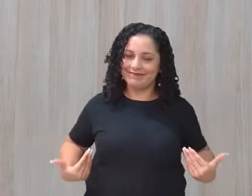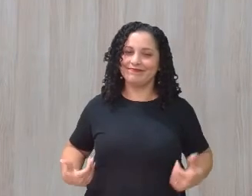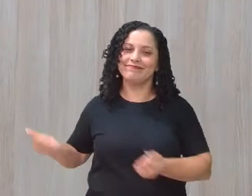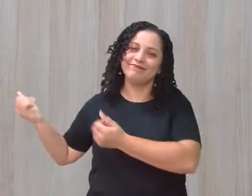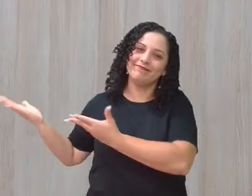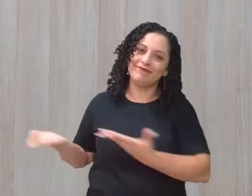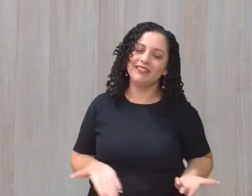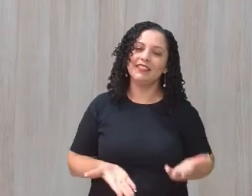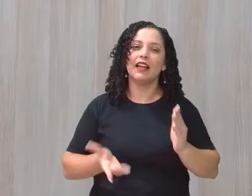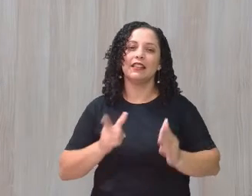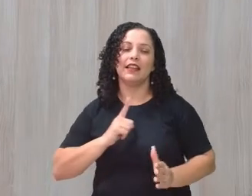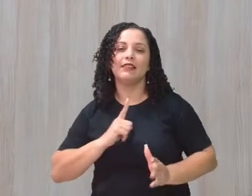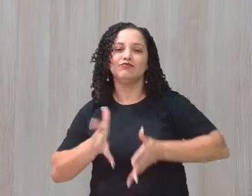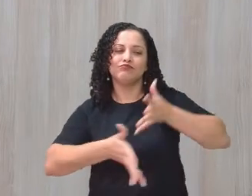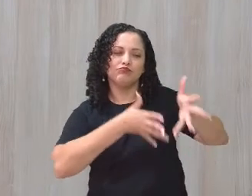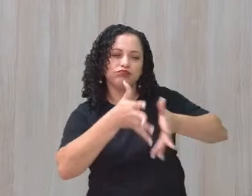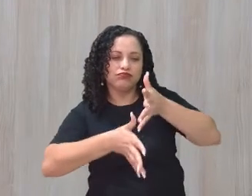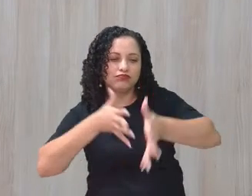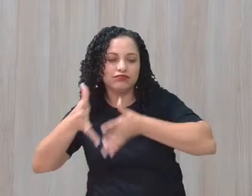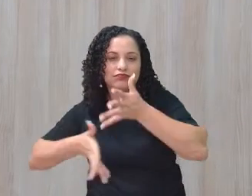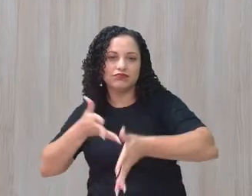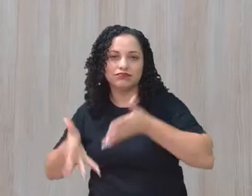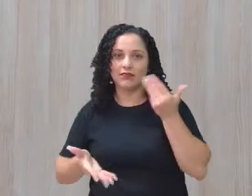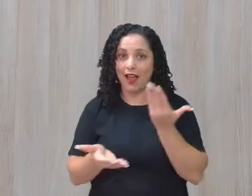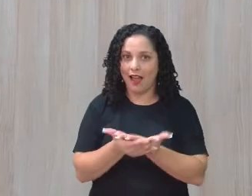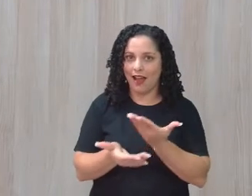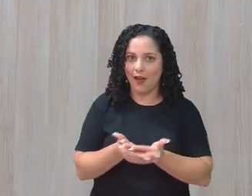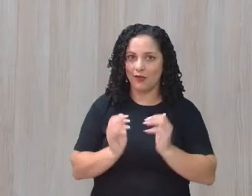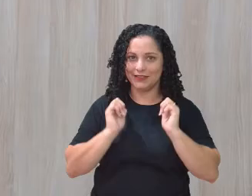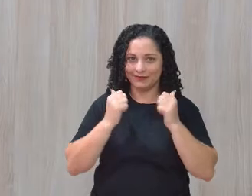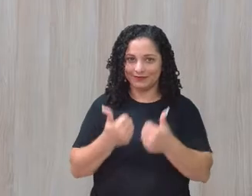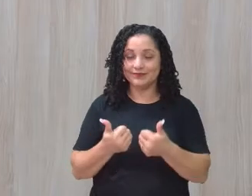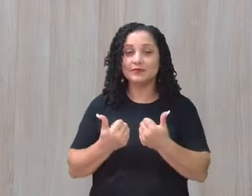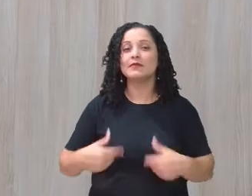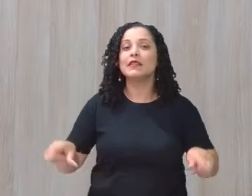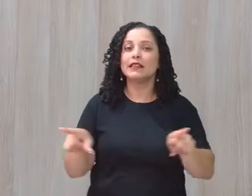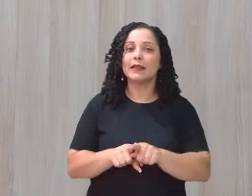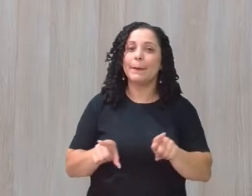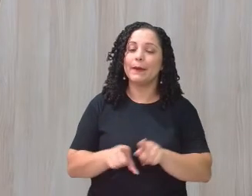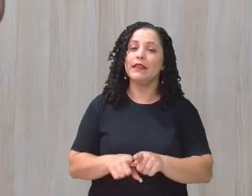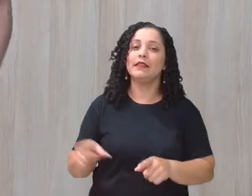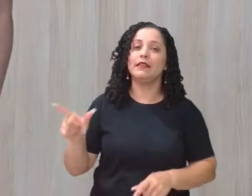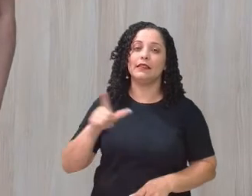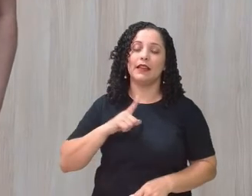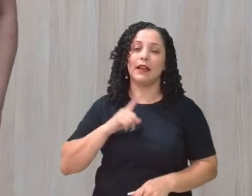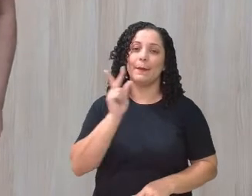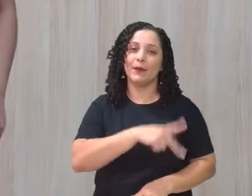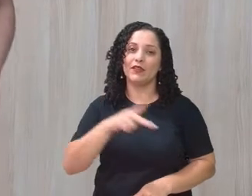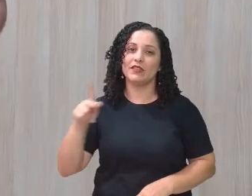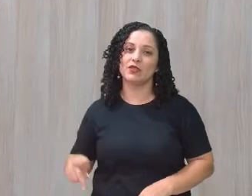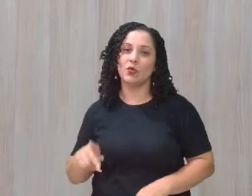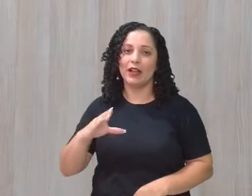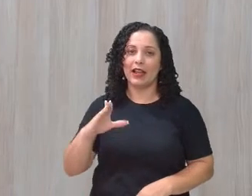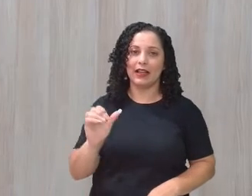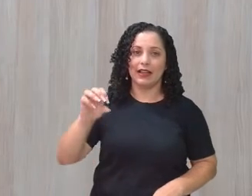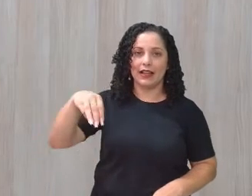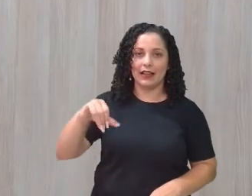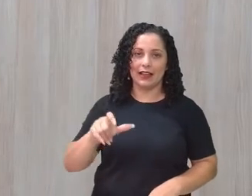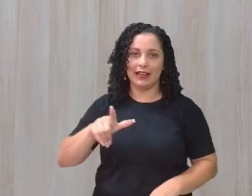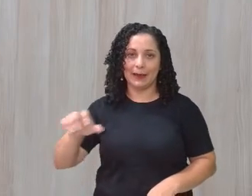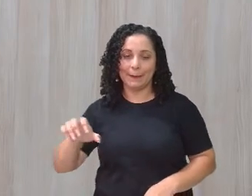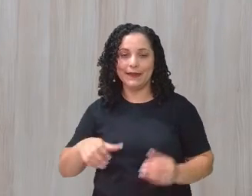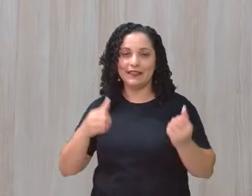Késia vai fazer a tradução para Libras da nossa aula, tá certo? E ao meu lado também eu tenho a professora Camille Borba, de